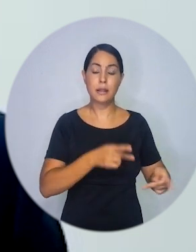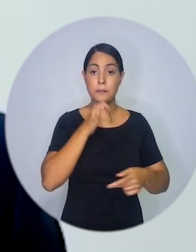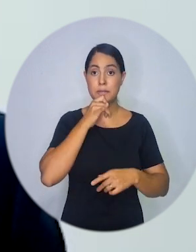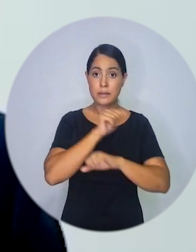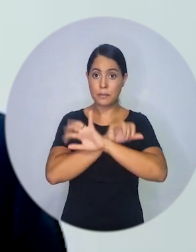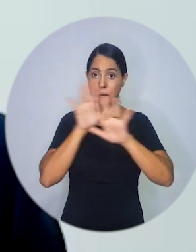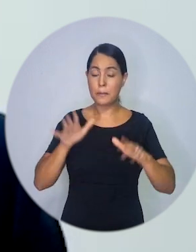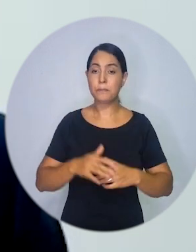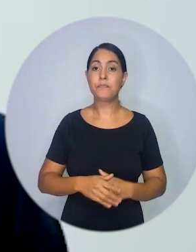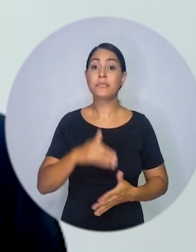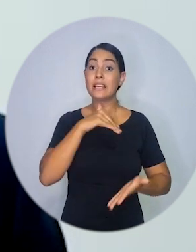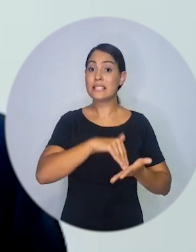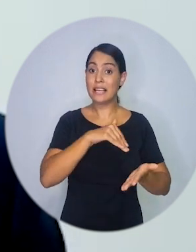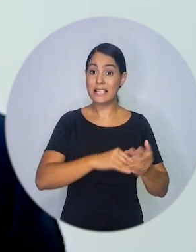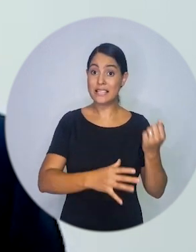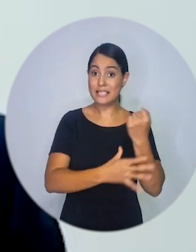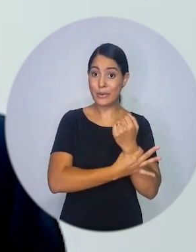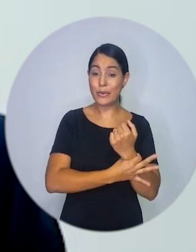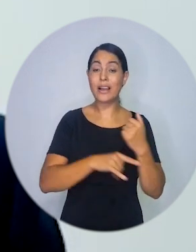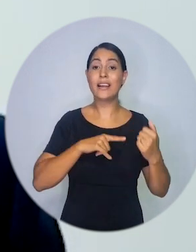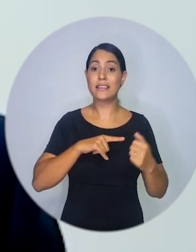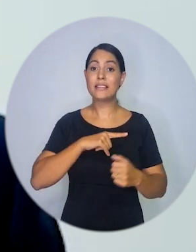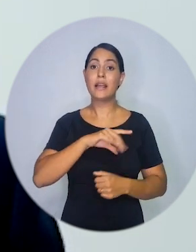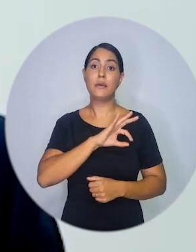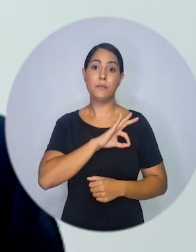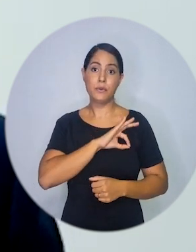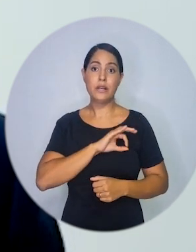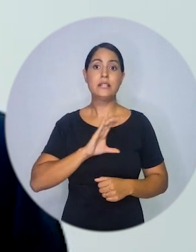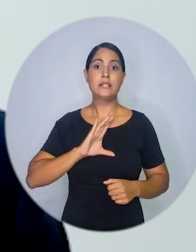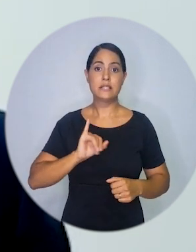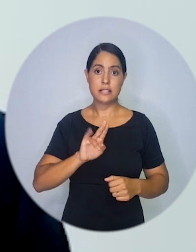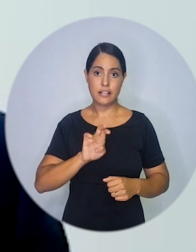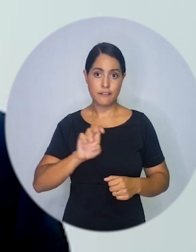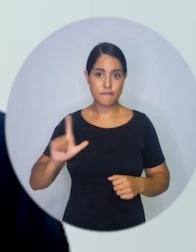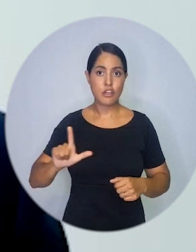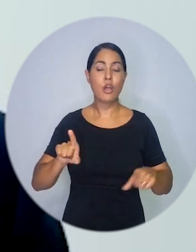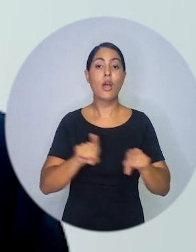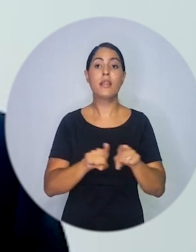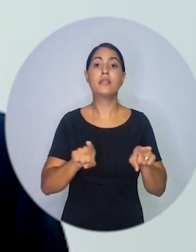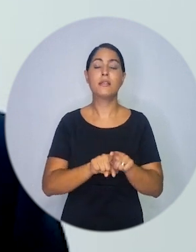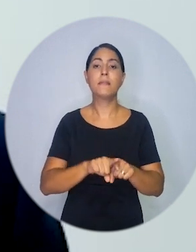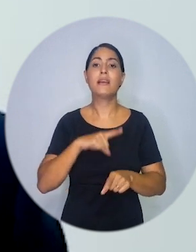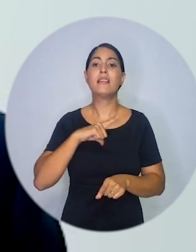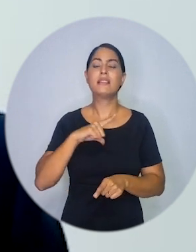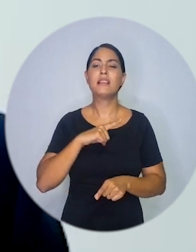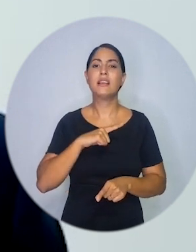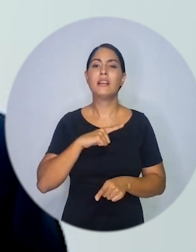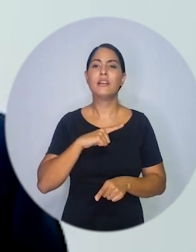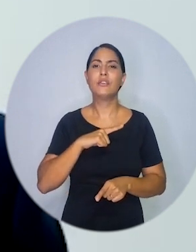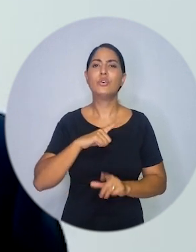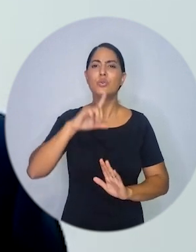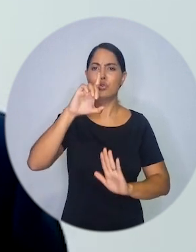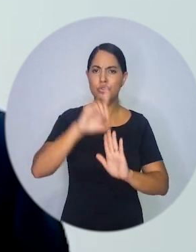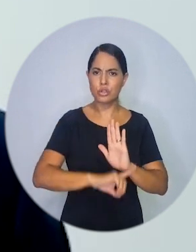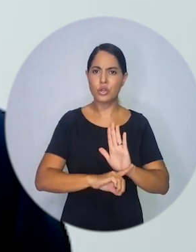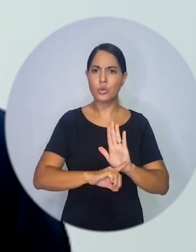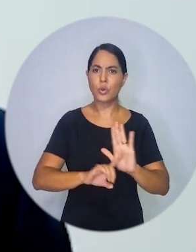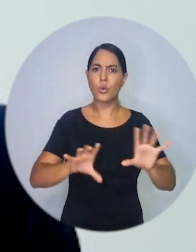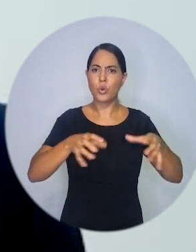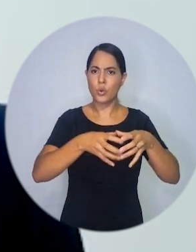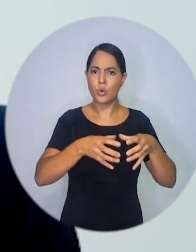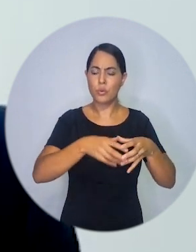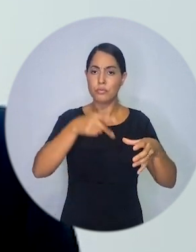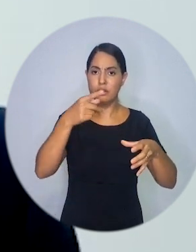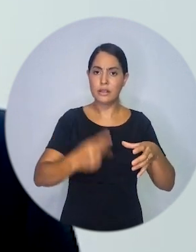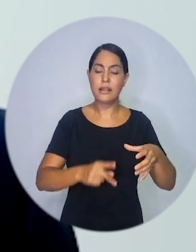reunidos na Secretaria de Segurança, com o secretário-geral de Polícia Civil, com o diretor do IAPEM, que é o órgão prisional